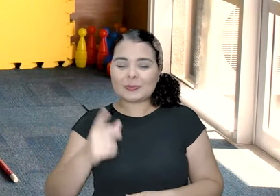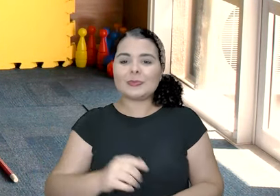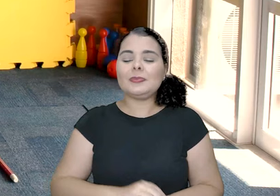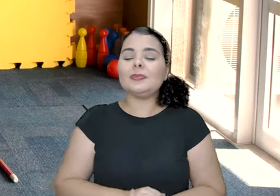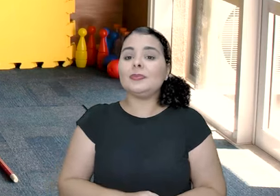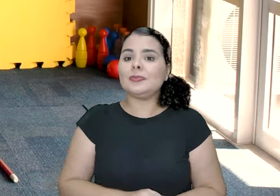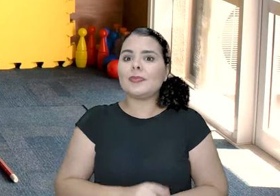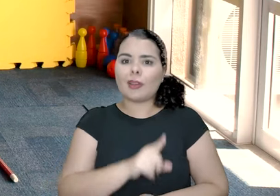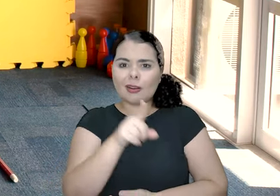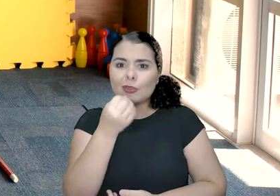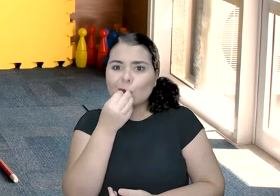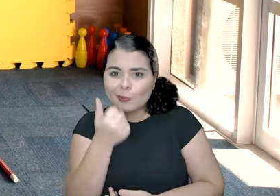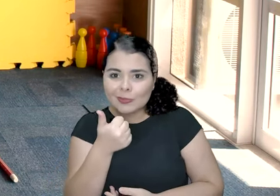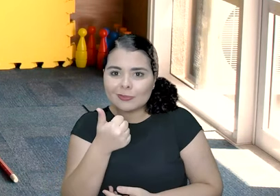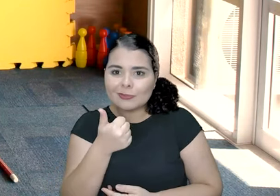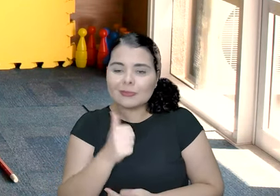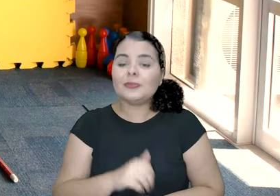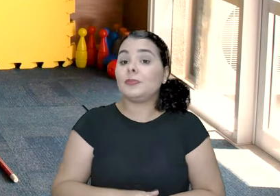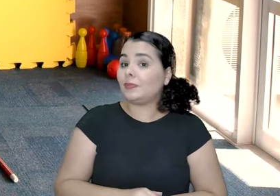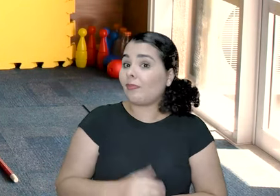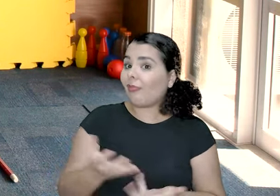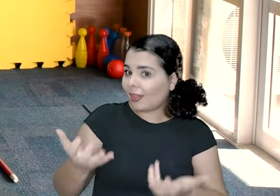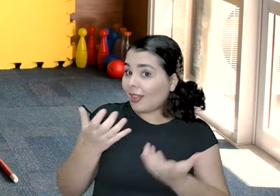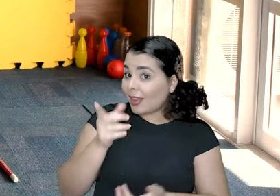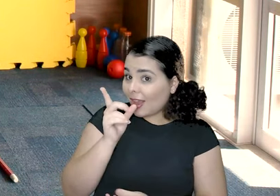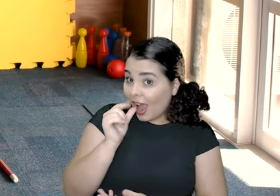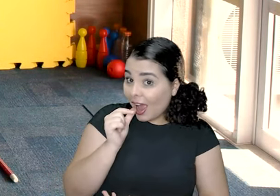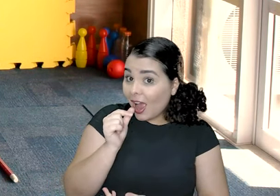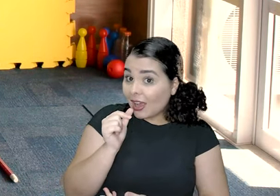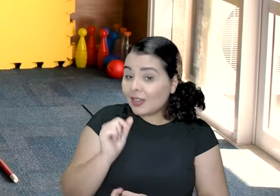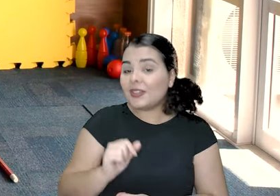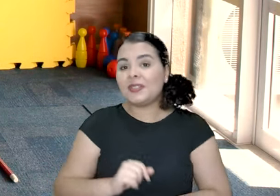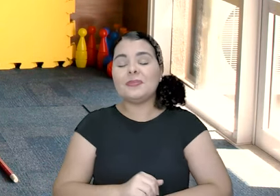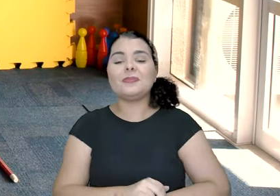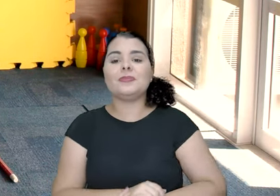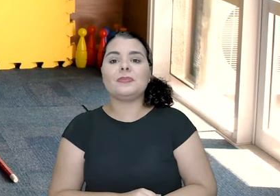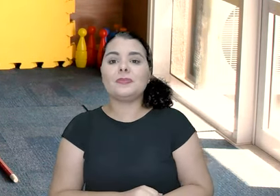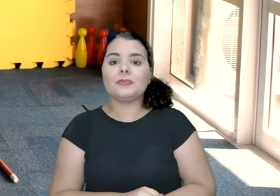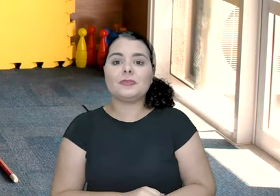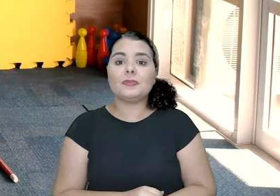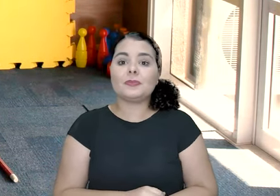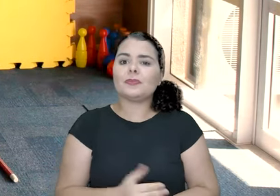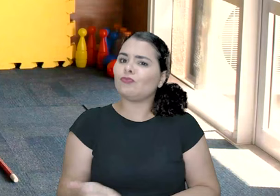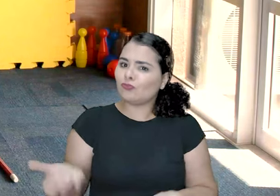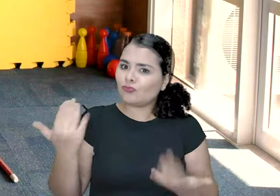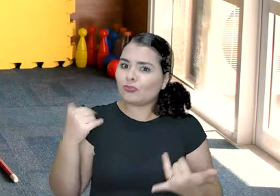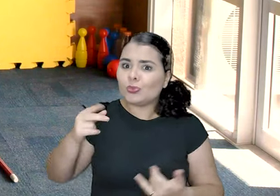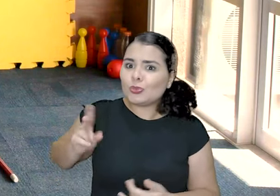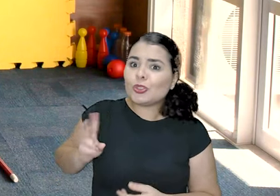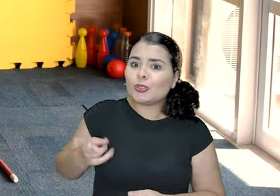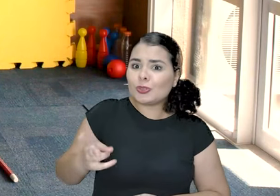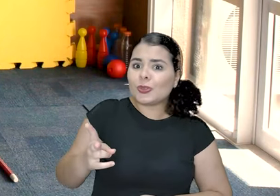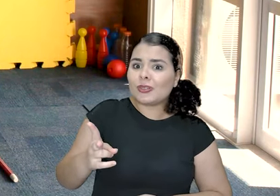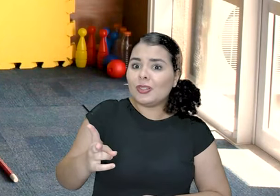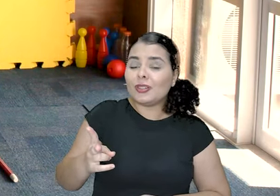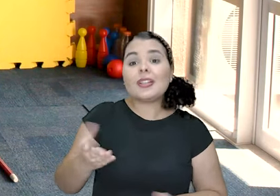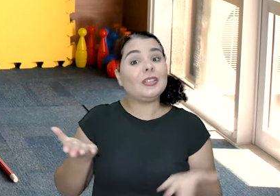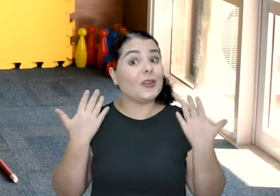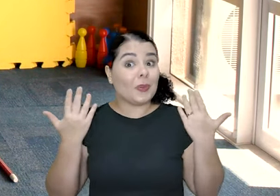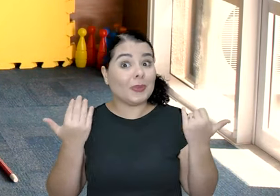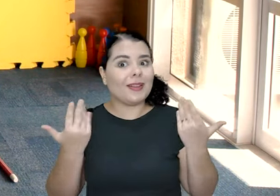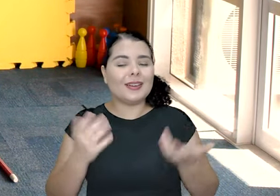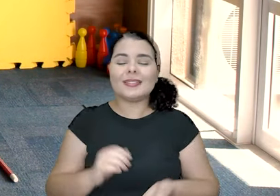E aí, tudo bem? Quer um golinho de água? Podemos continuar? Então, bora